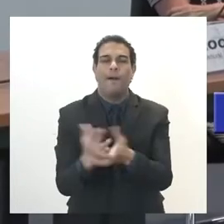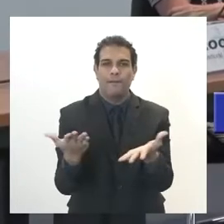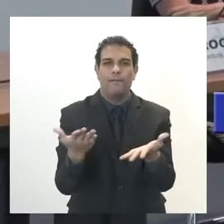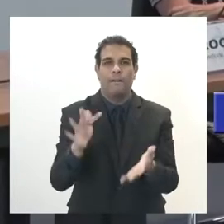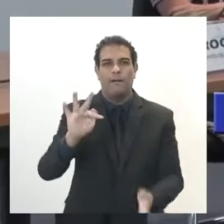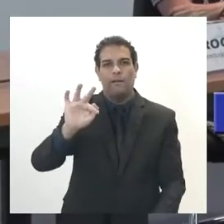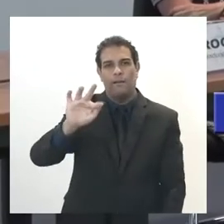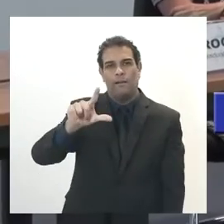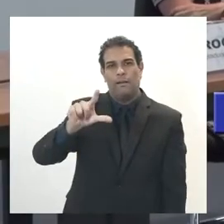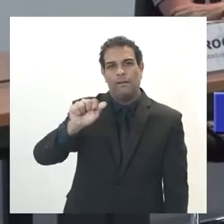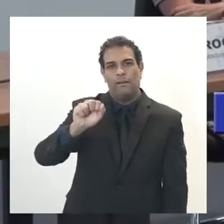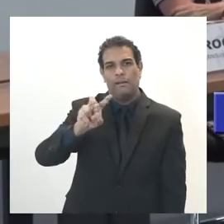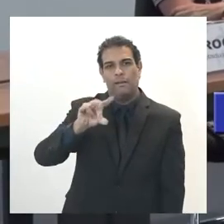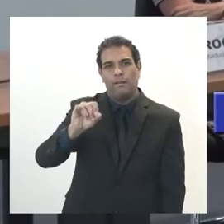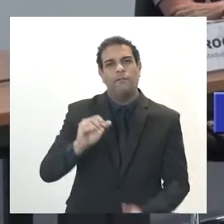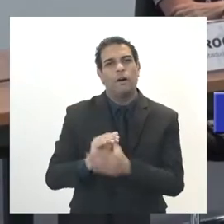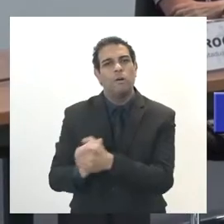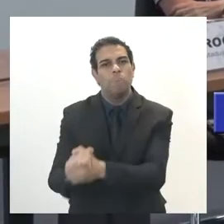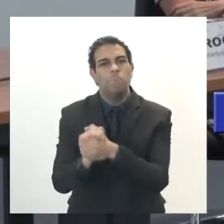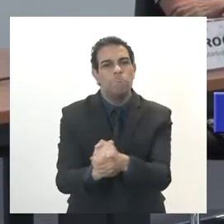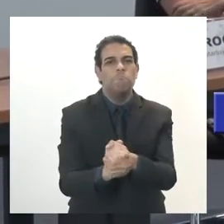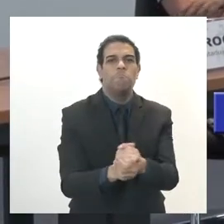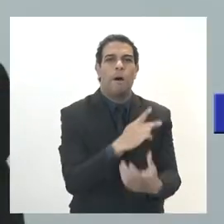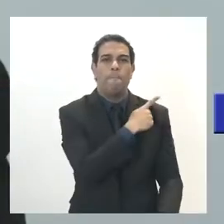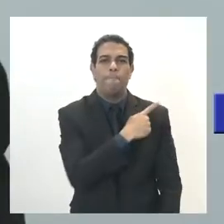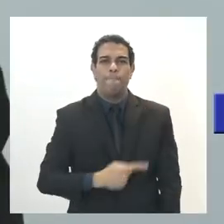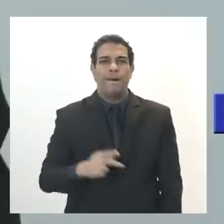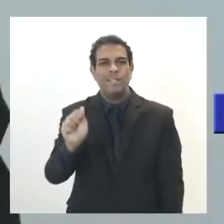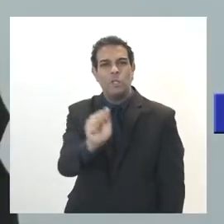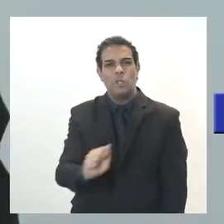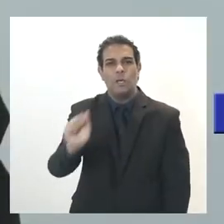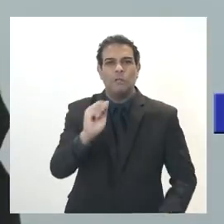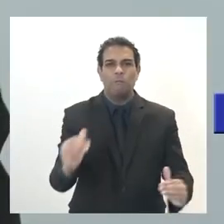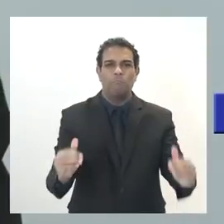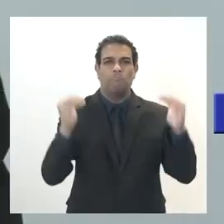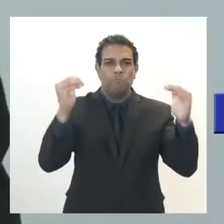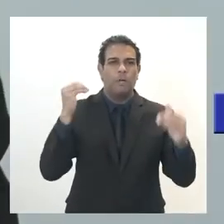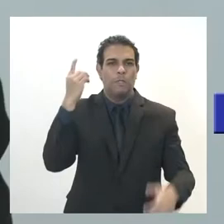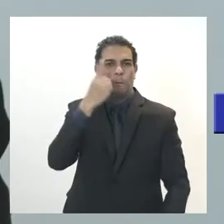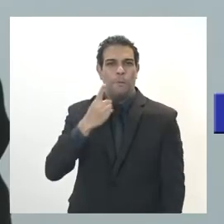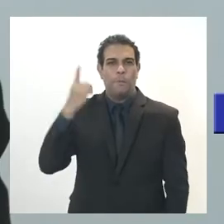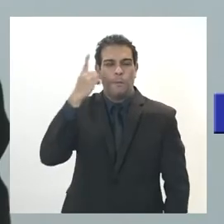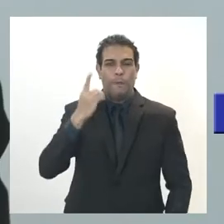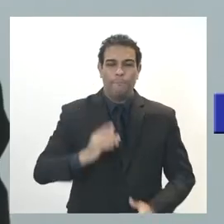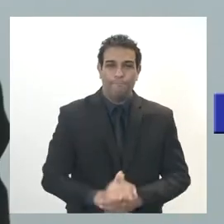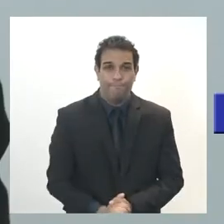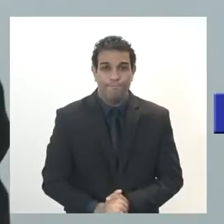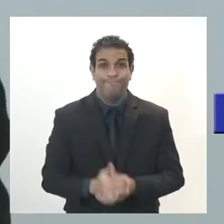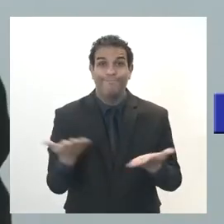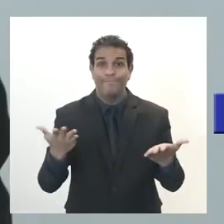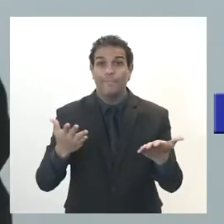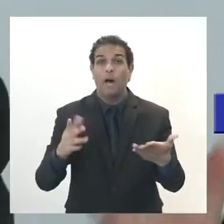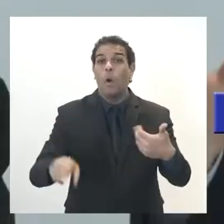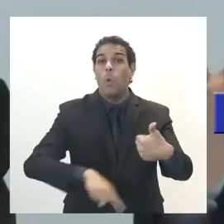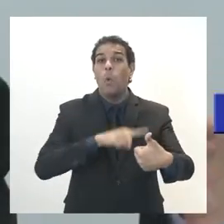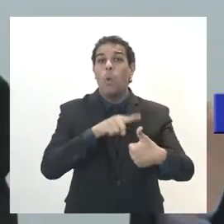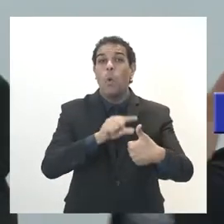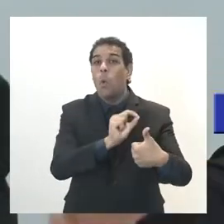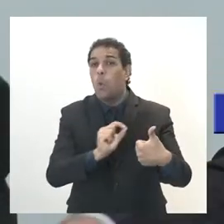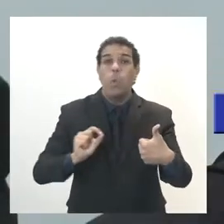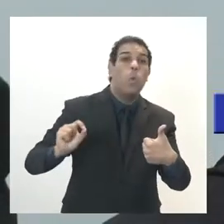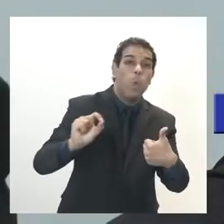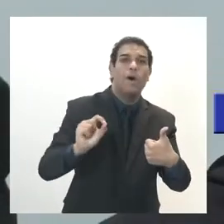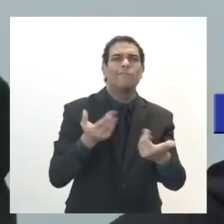também o presidente da associação dos magistrados aqui presente conosco a mesa é eu quero em primeiro lugar é